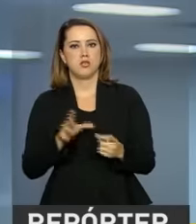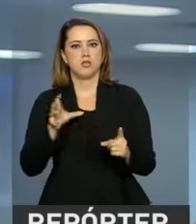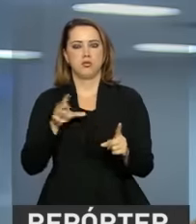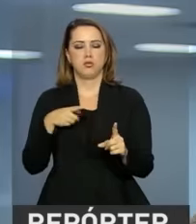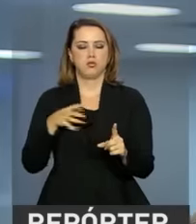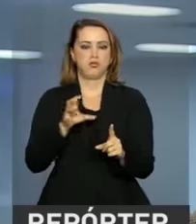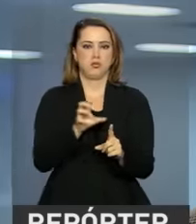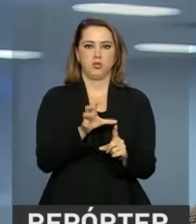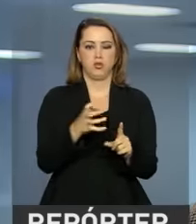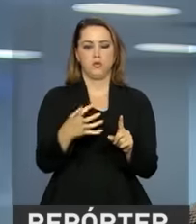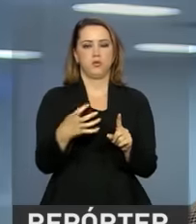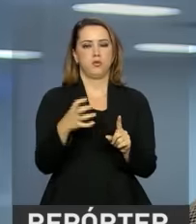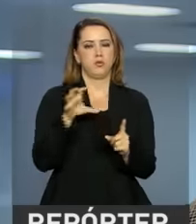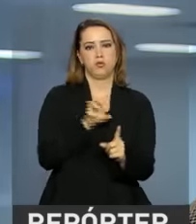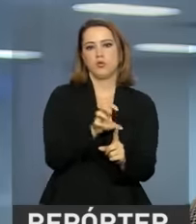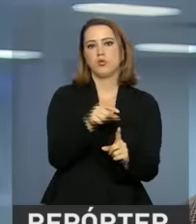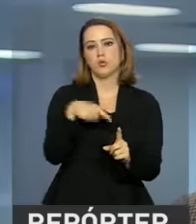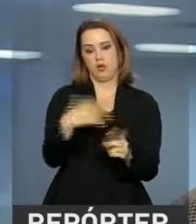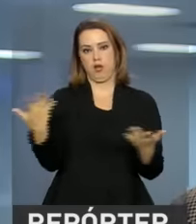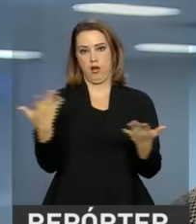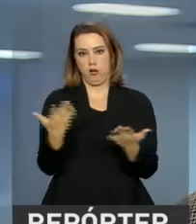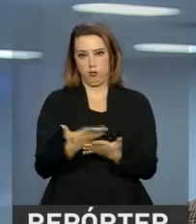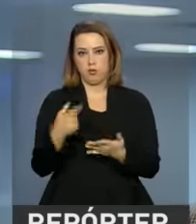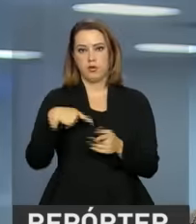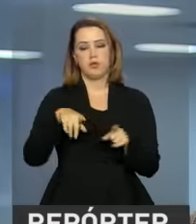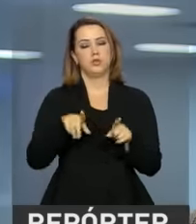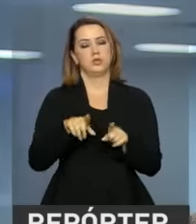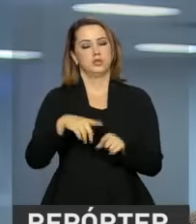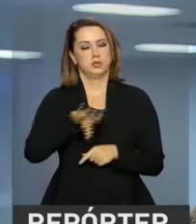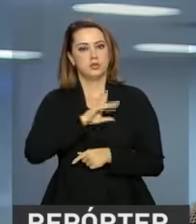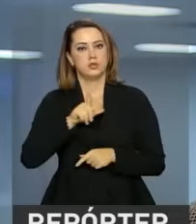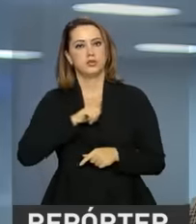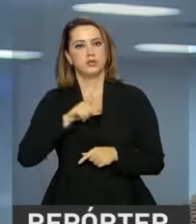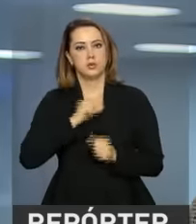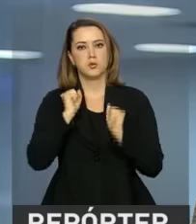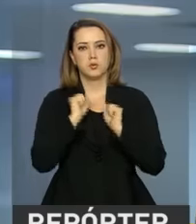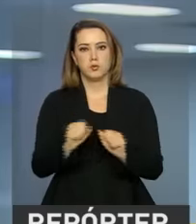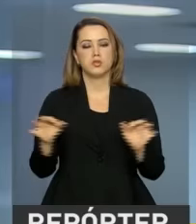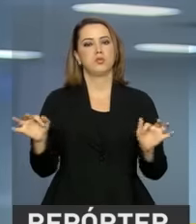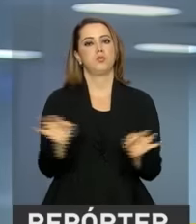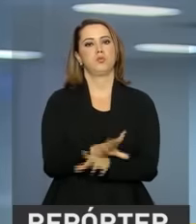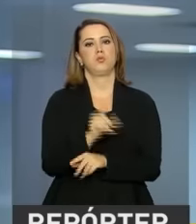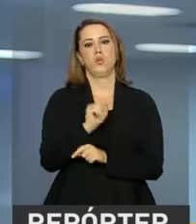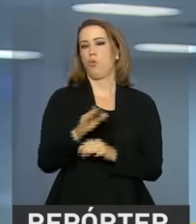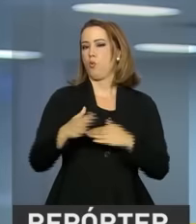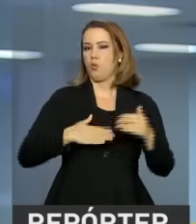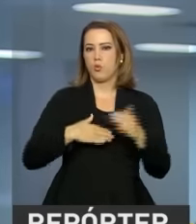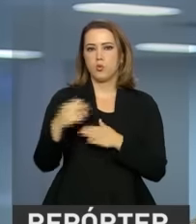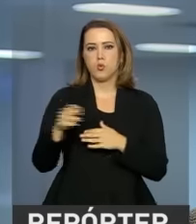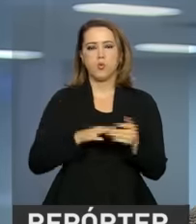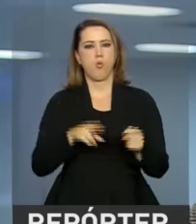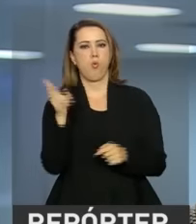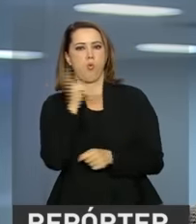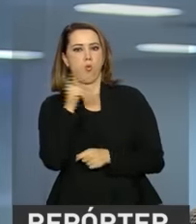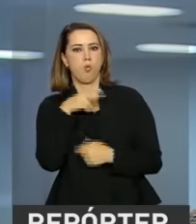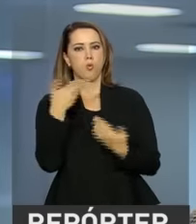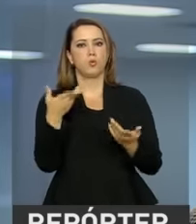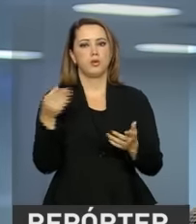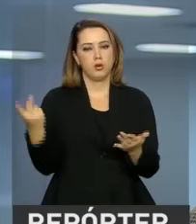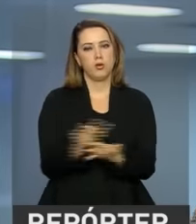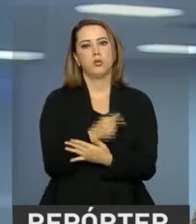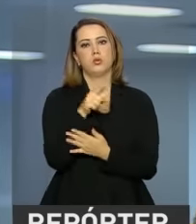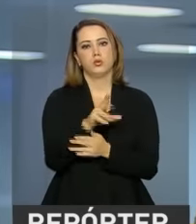momento e nós estamos com capacidade de suprir de resolver qualquer tipo de emergência que venha acontecer nos Espaços dos